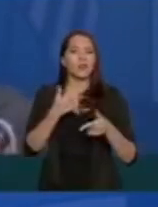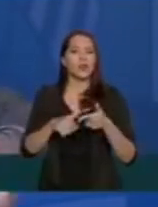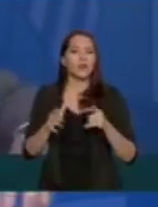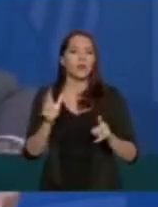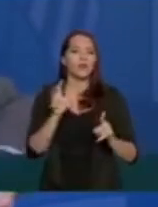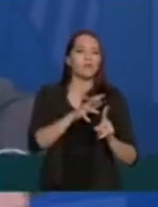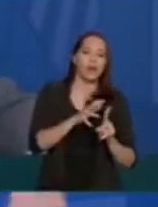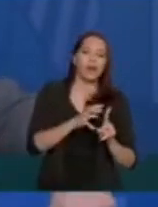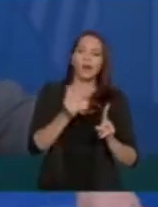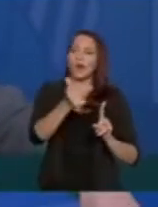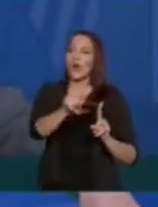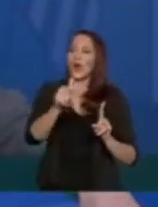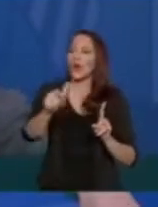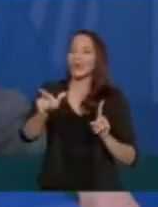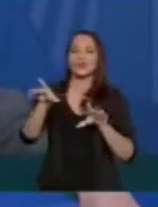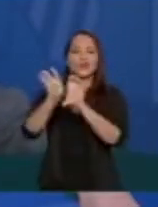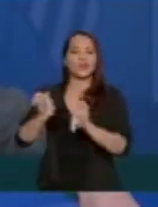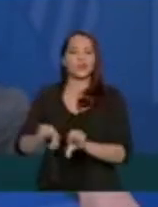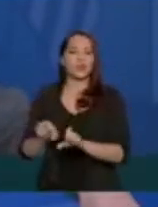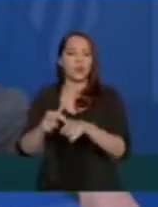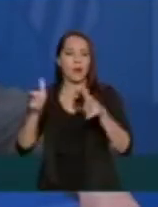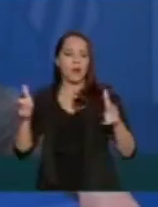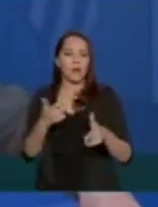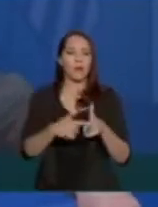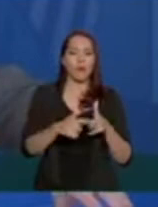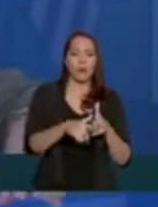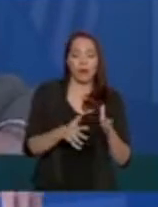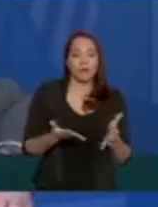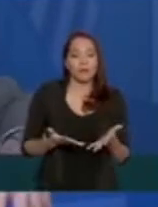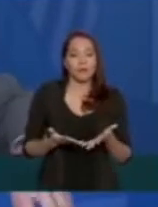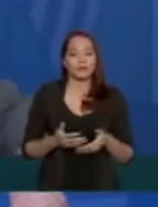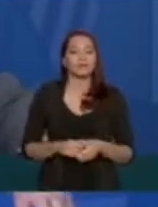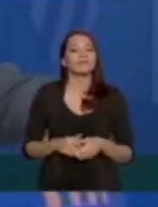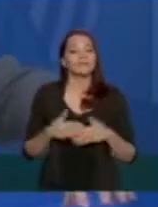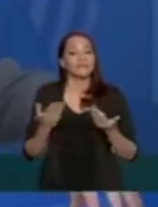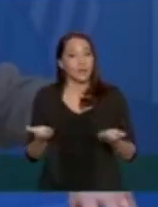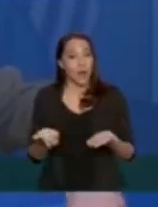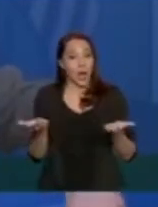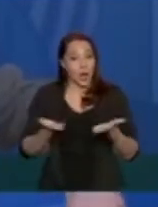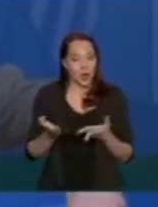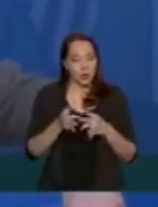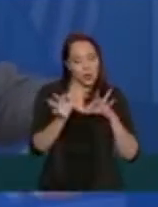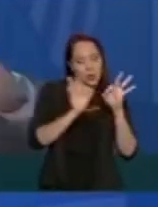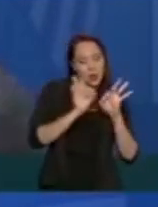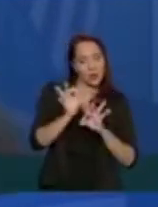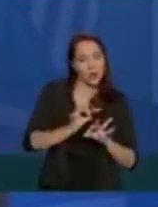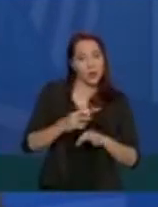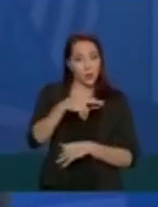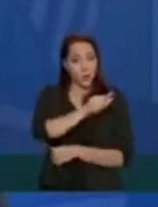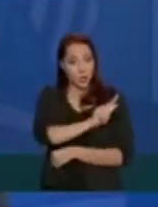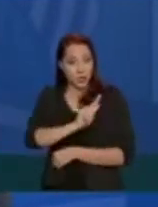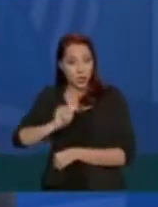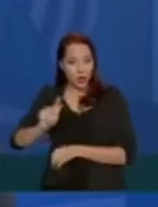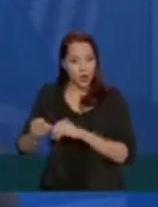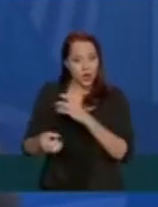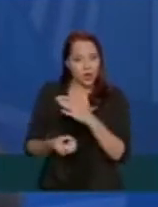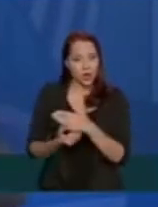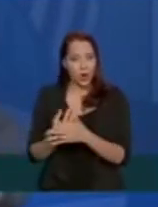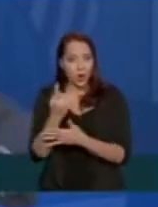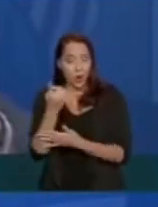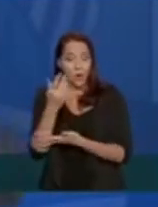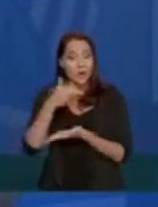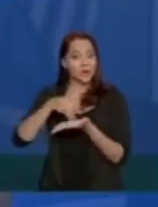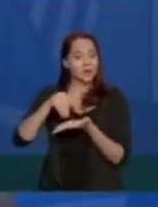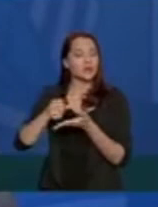impacto das demandas de uma estrutura maior. Nós estamos montando uma gestão, criamos uma secretaria,